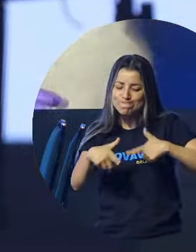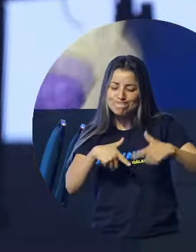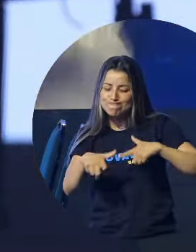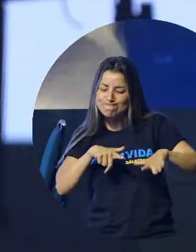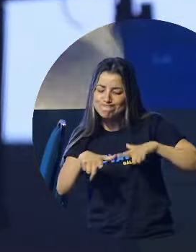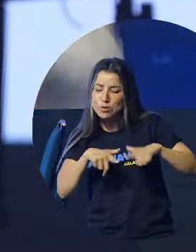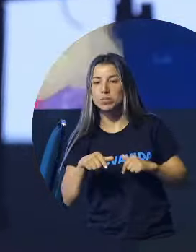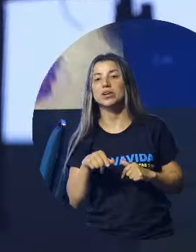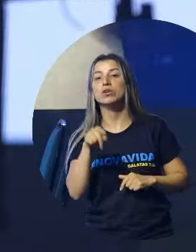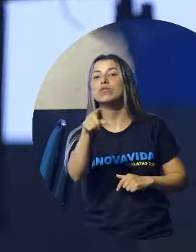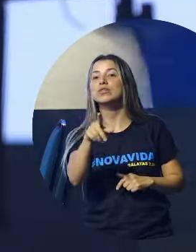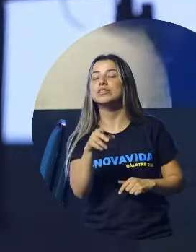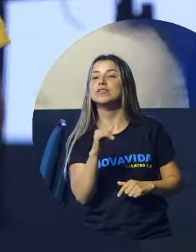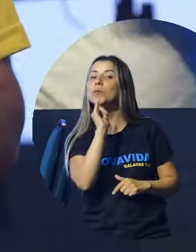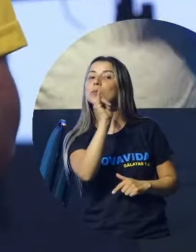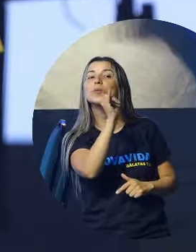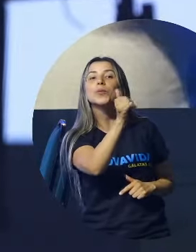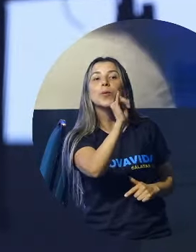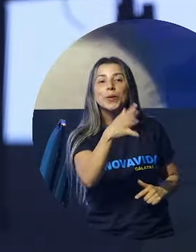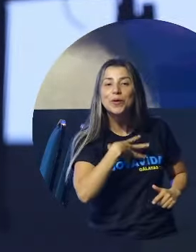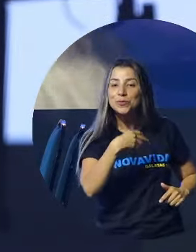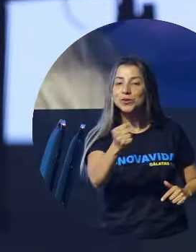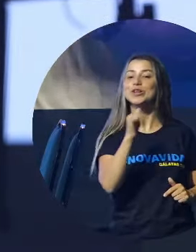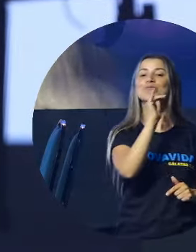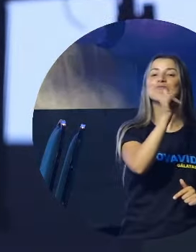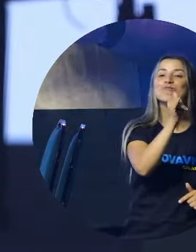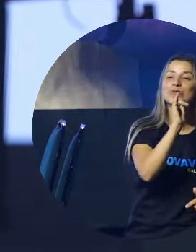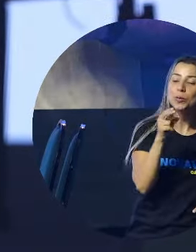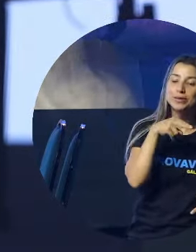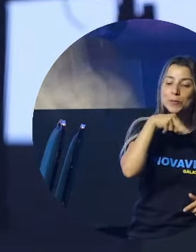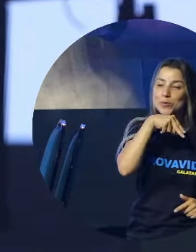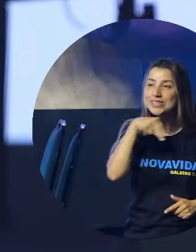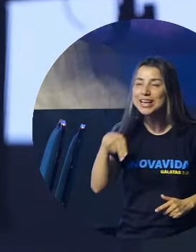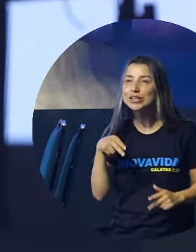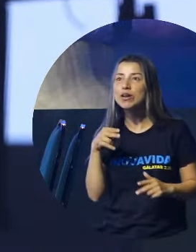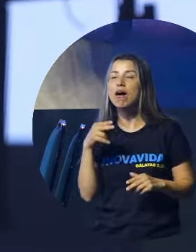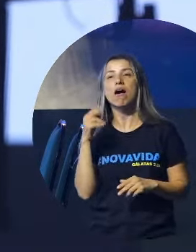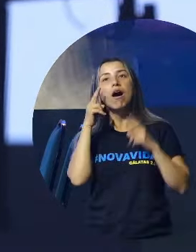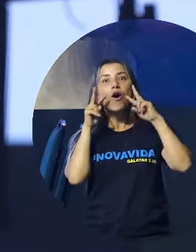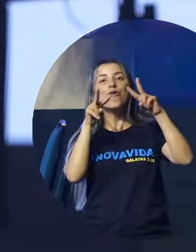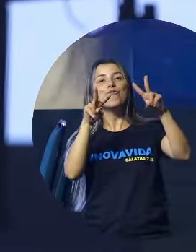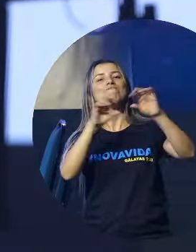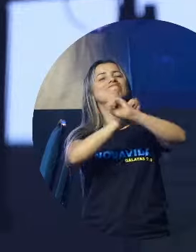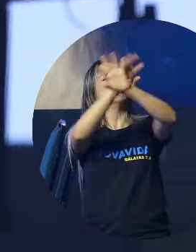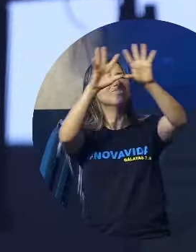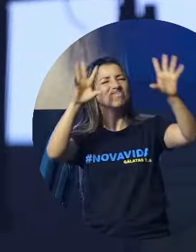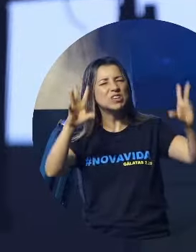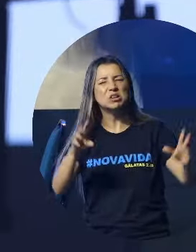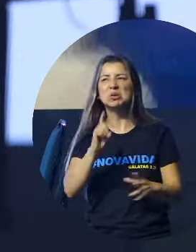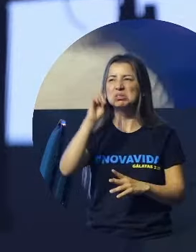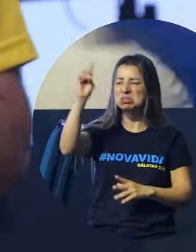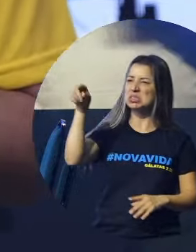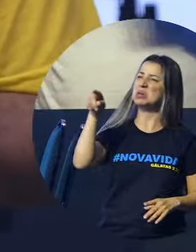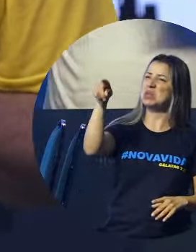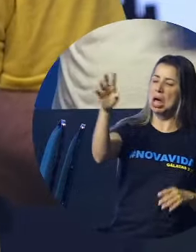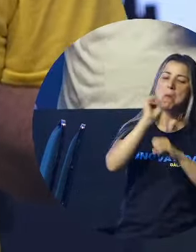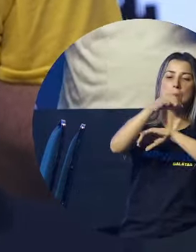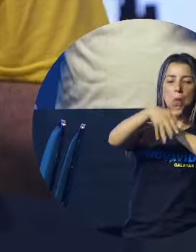Você vai contar para os seus filhos, para os seus netos: eu vi a glória de Deus na 103ª Assembleia da Convenção Batista Brasileira em Foz do